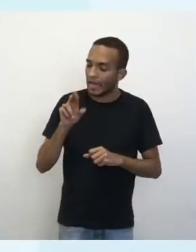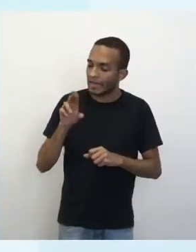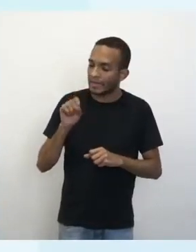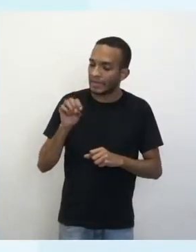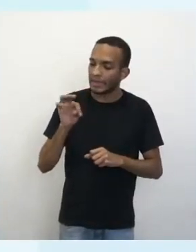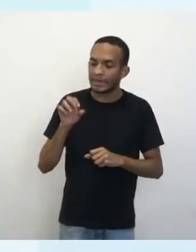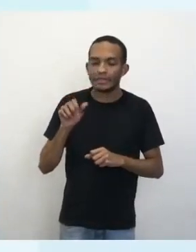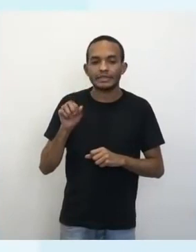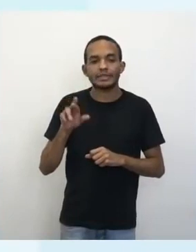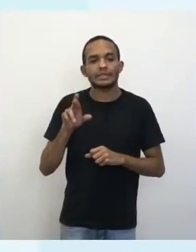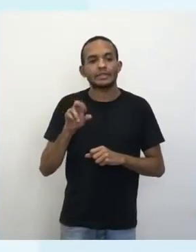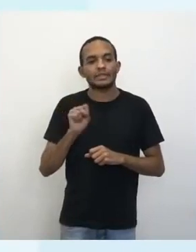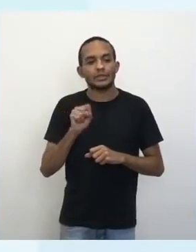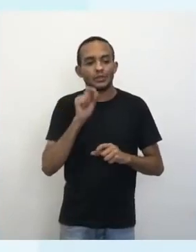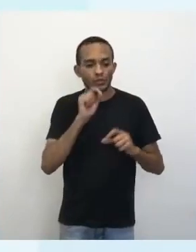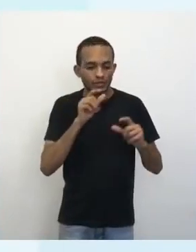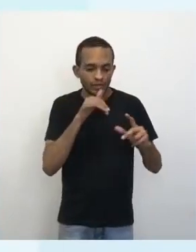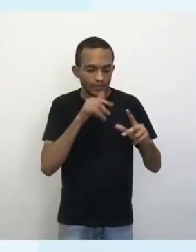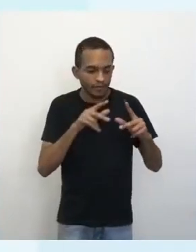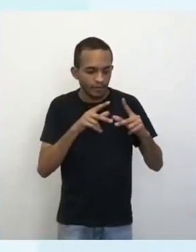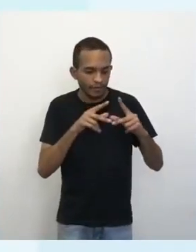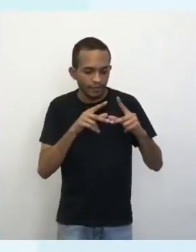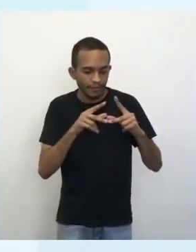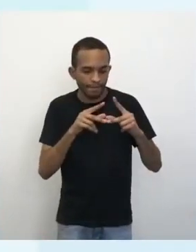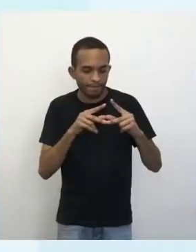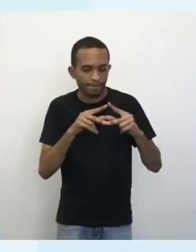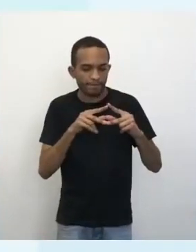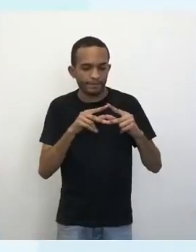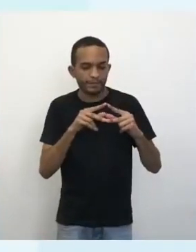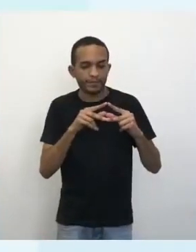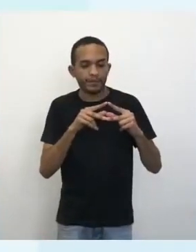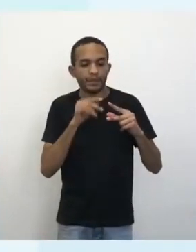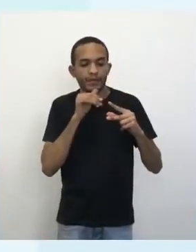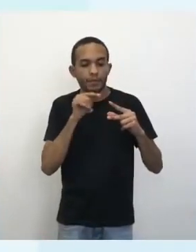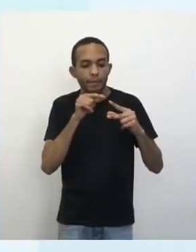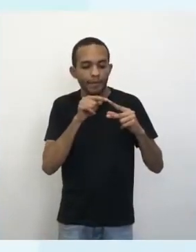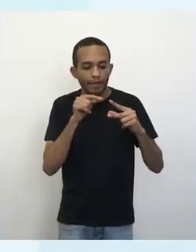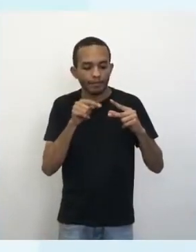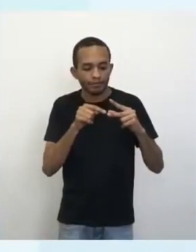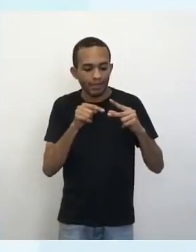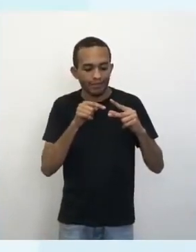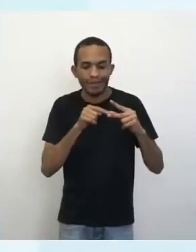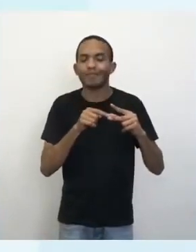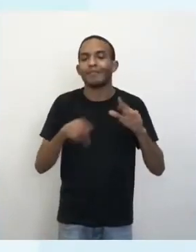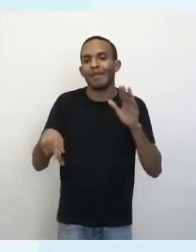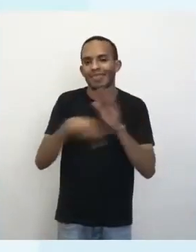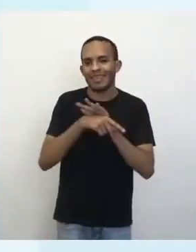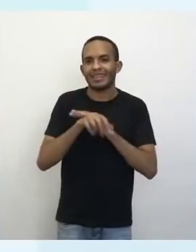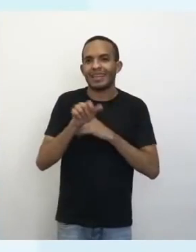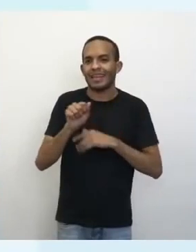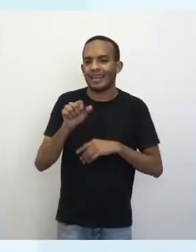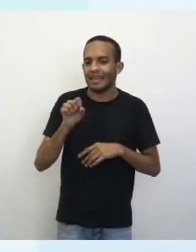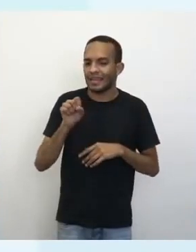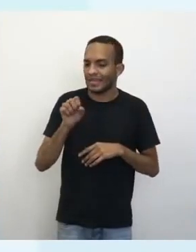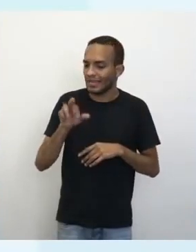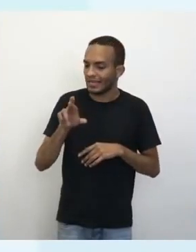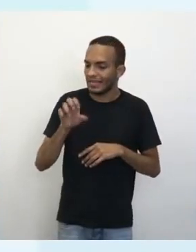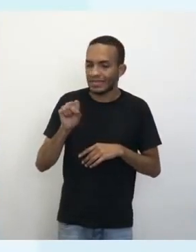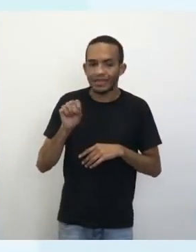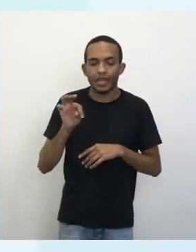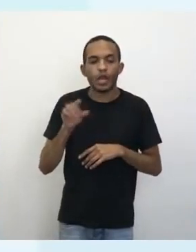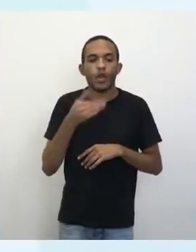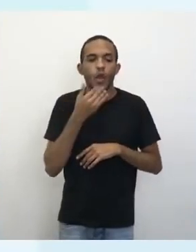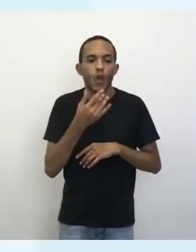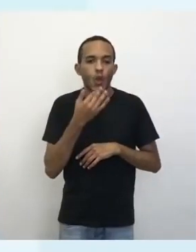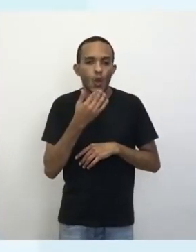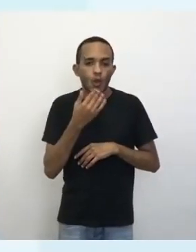de reta na intersecção de 2 faces contíguas. Observe que no desenho eu coloquei a linha